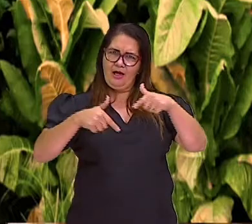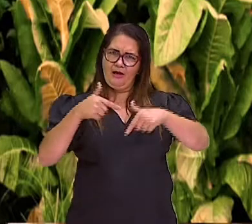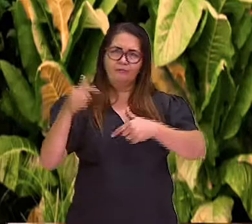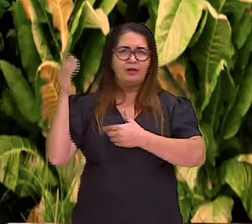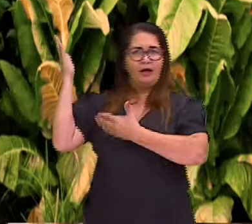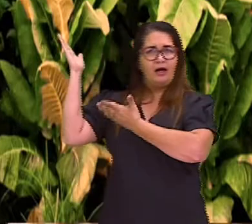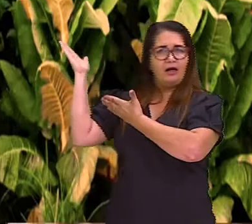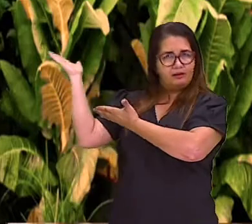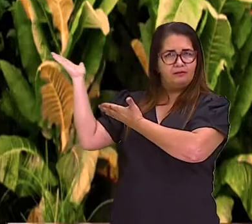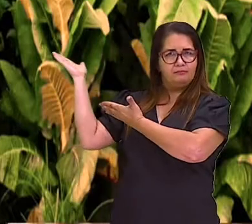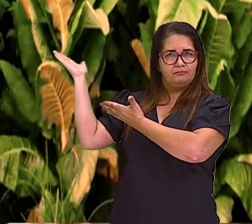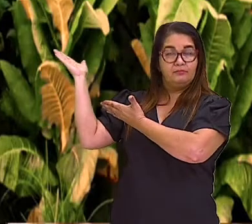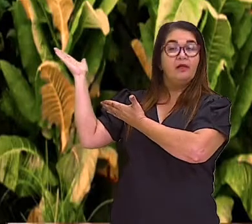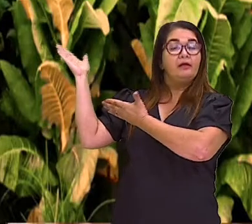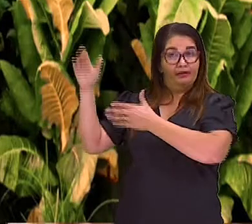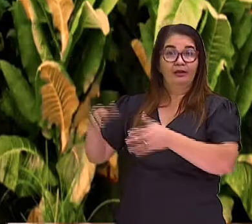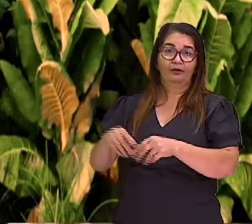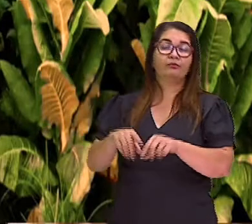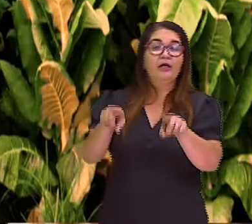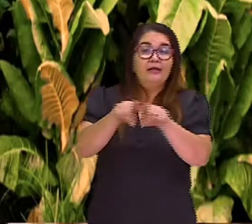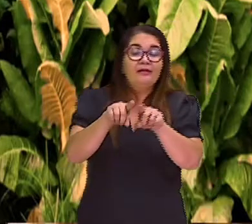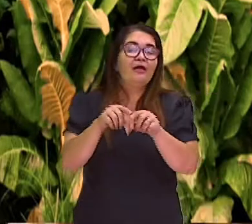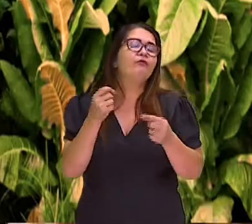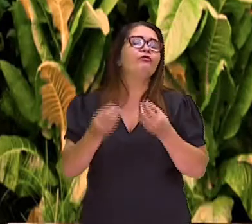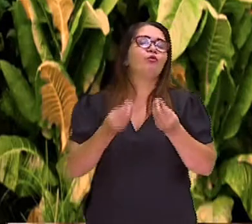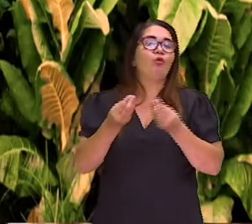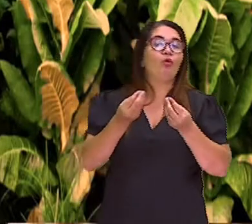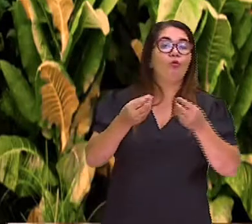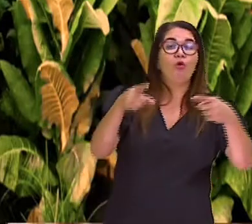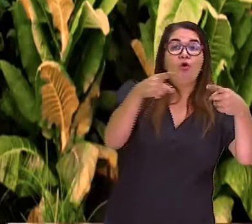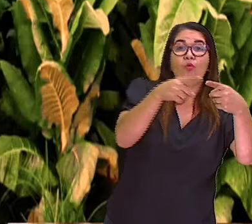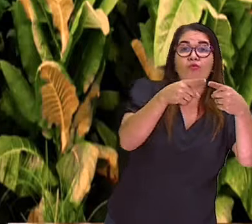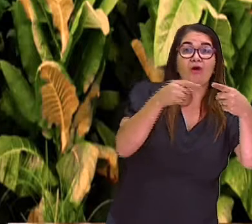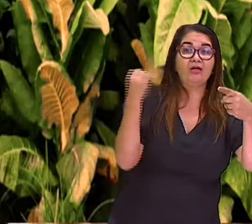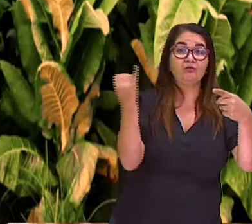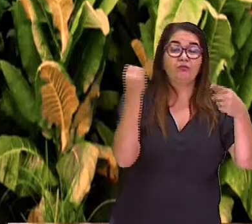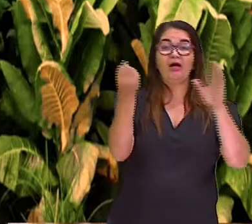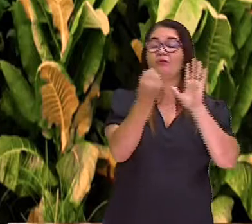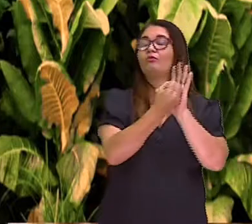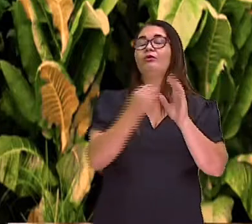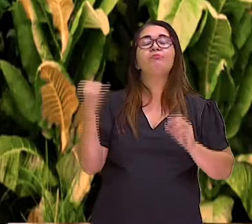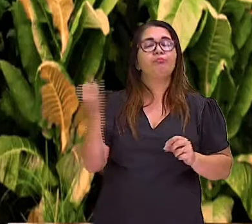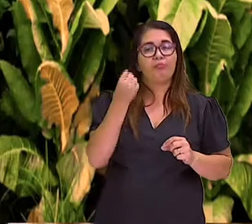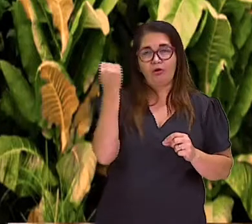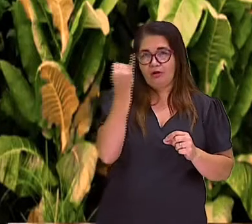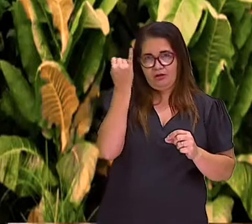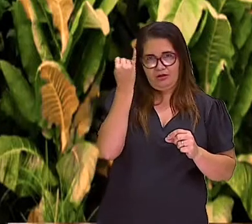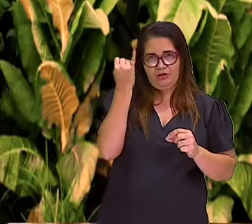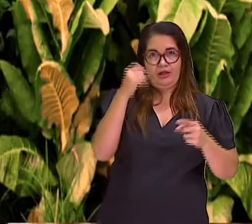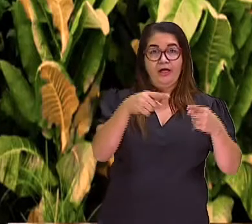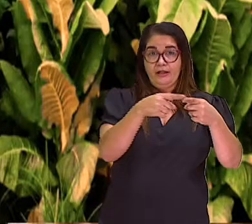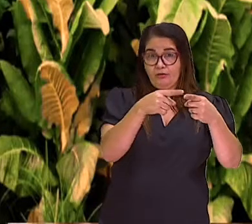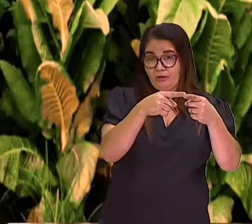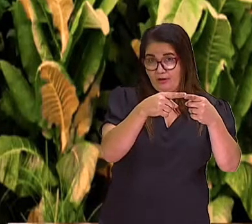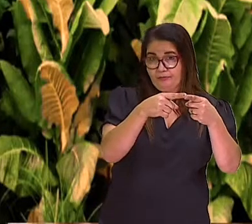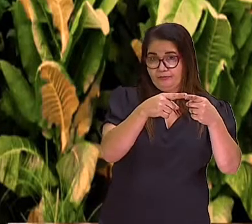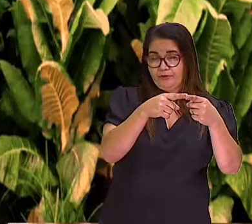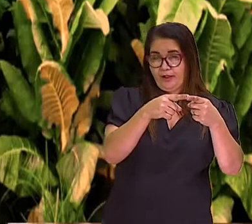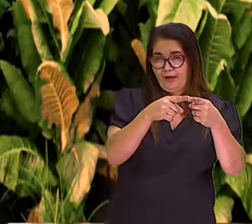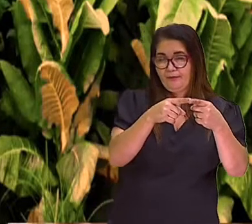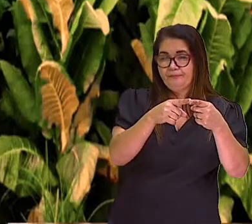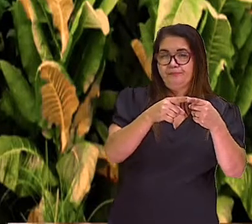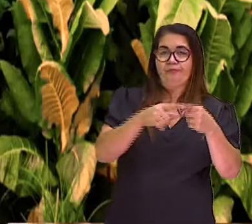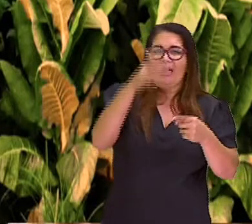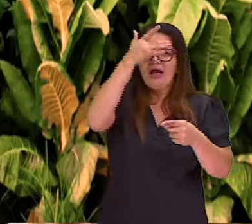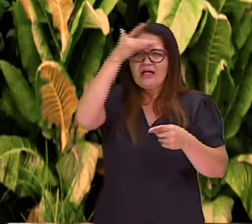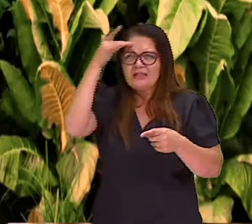elementos importantes. O primeiro refere-se ao fato de que a maioria das pessoas que